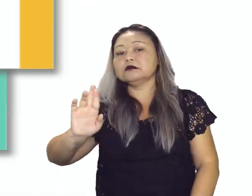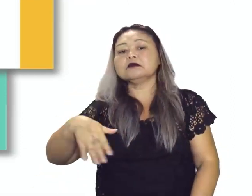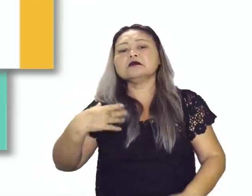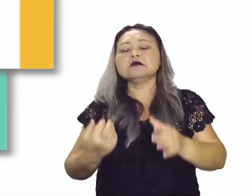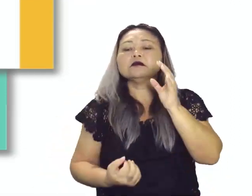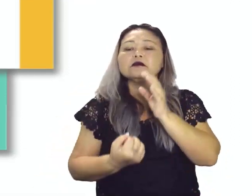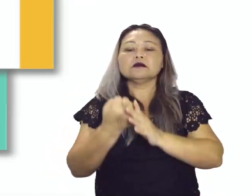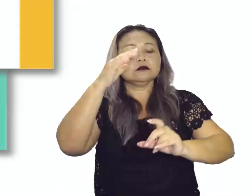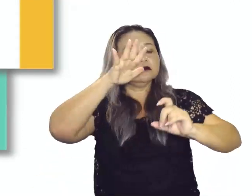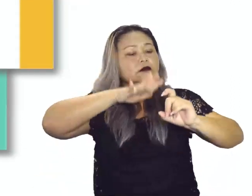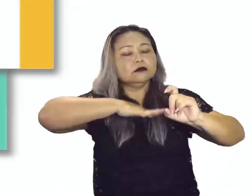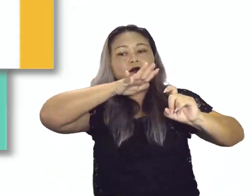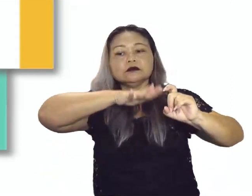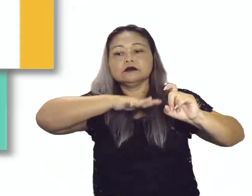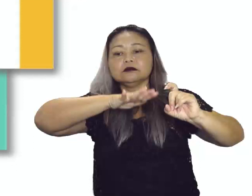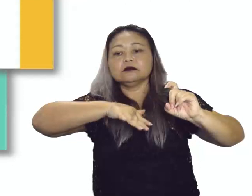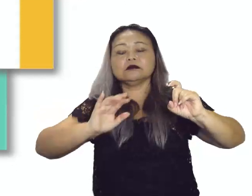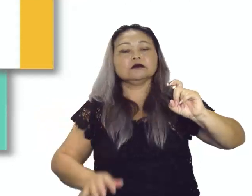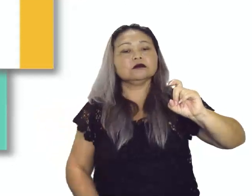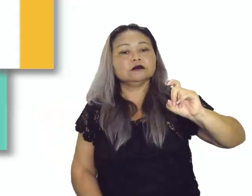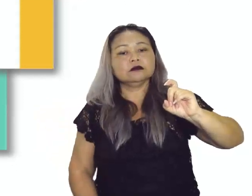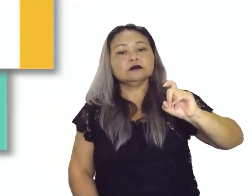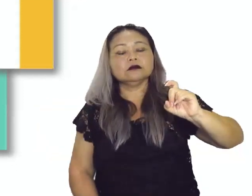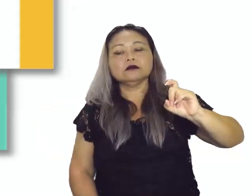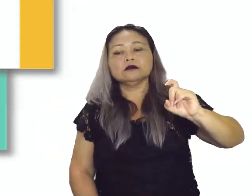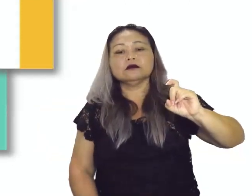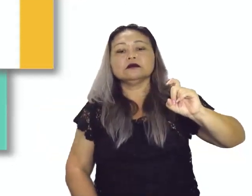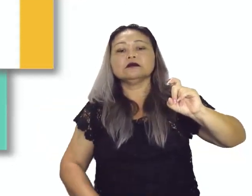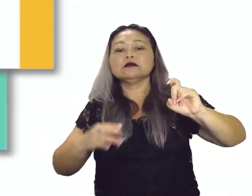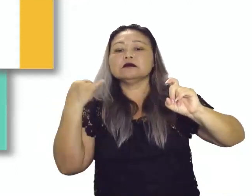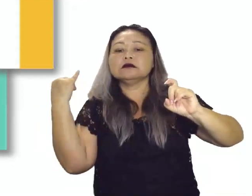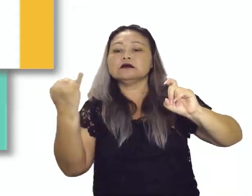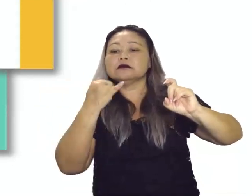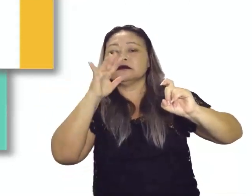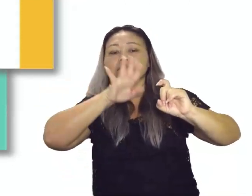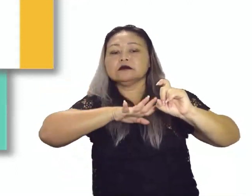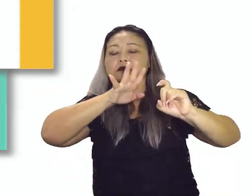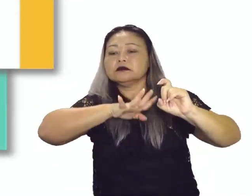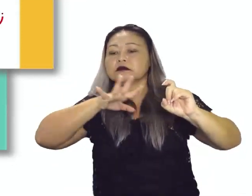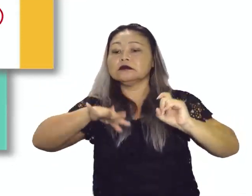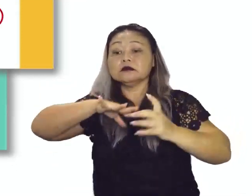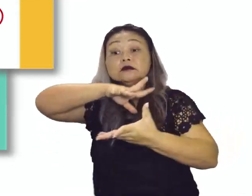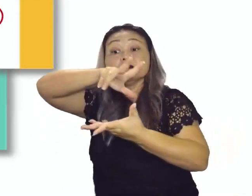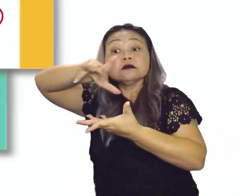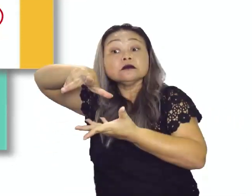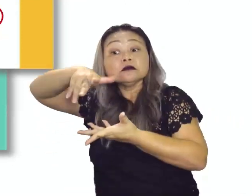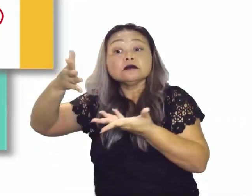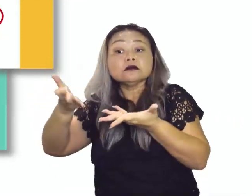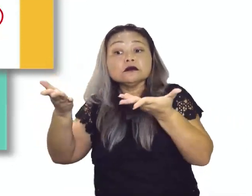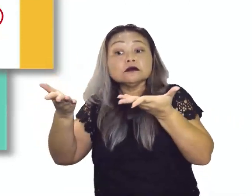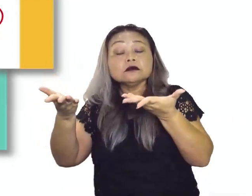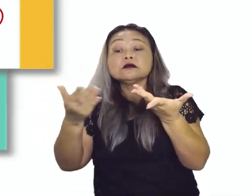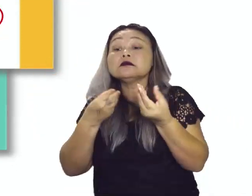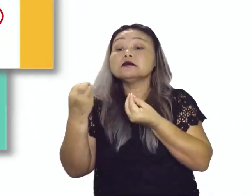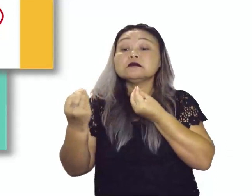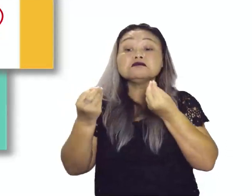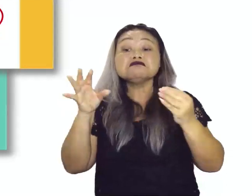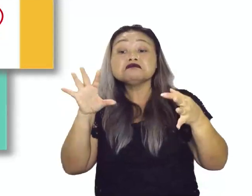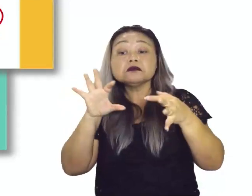mito? Iremos verificar isso, tá? A importância do mito no mundo atual, na nossa